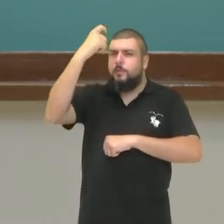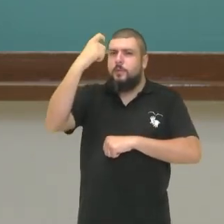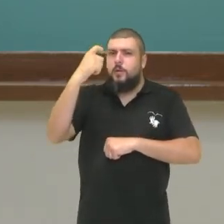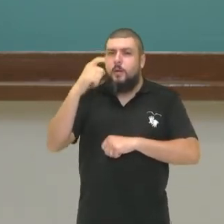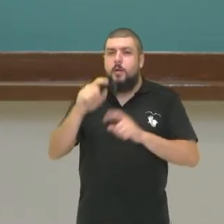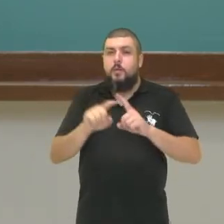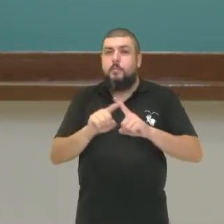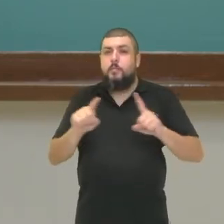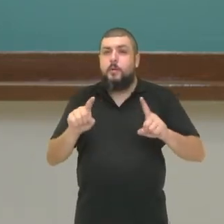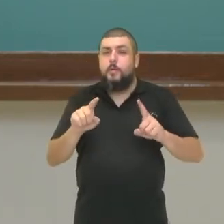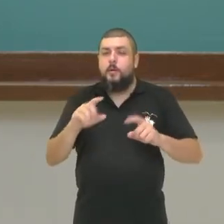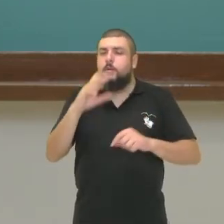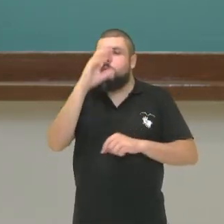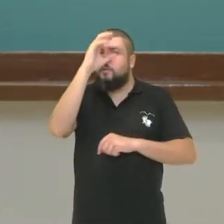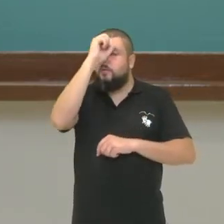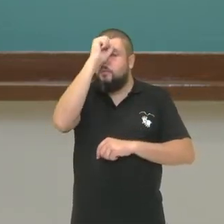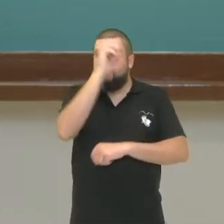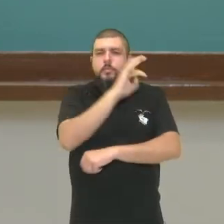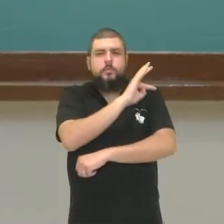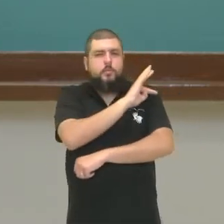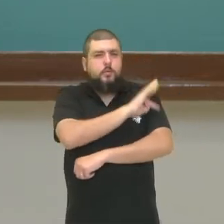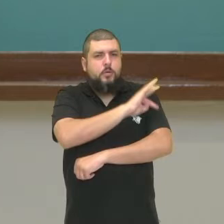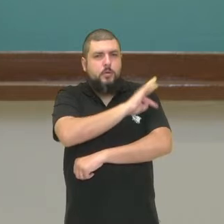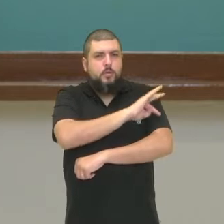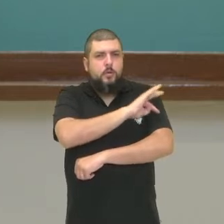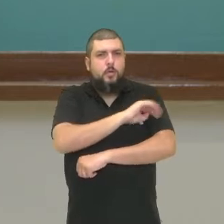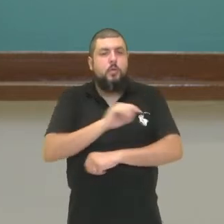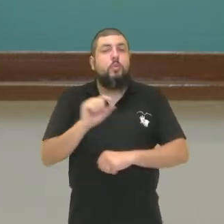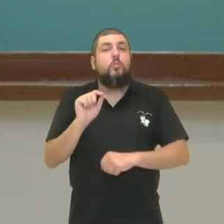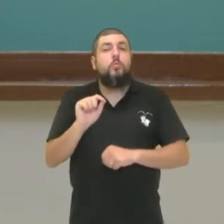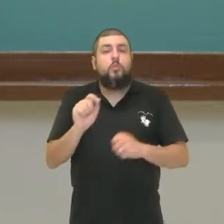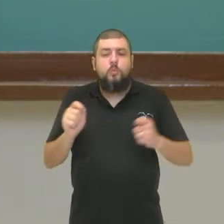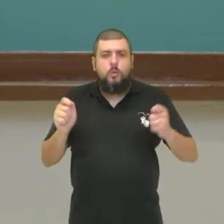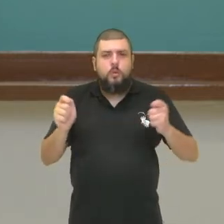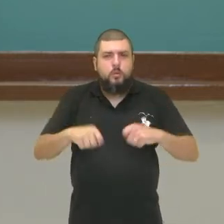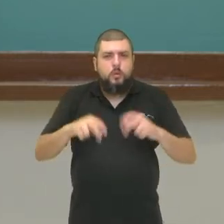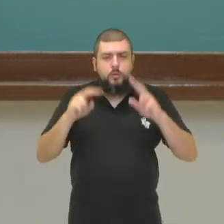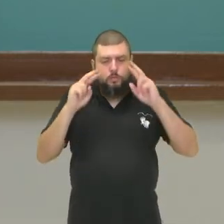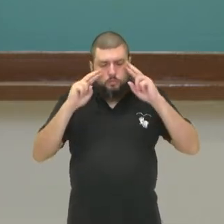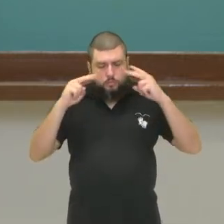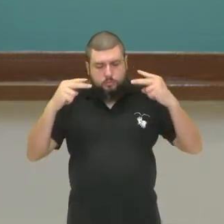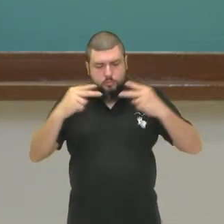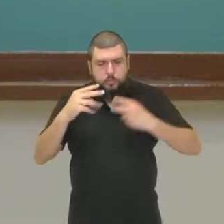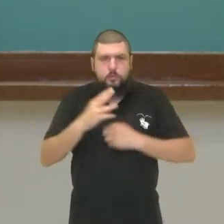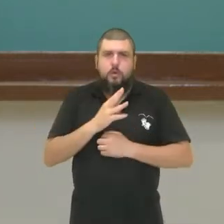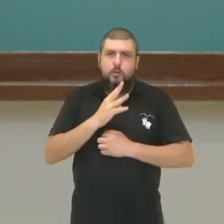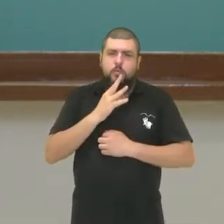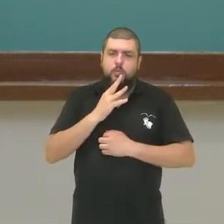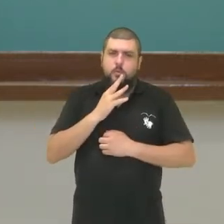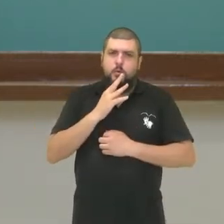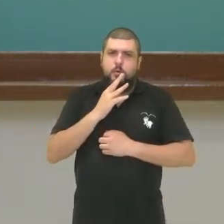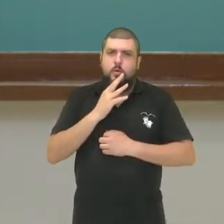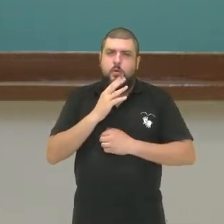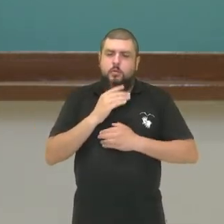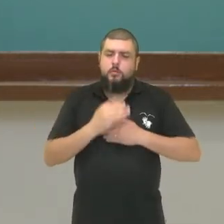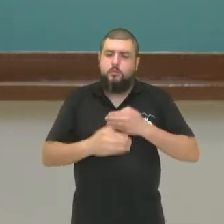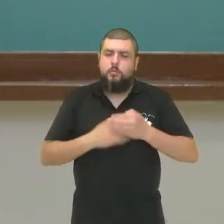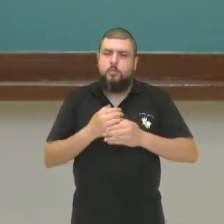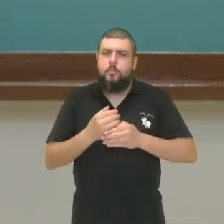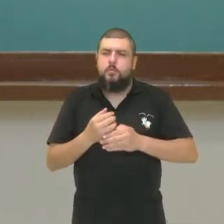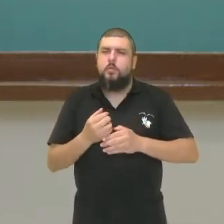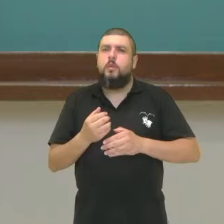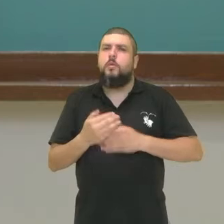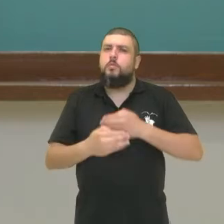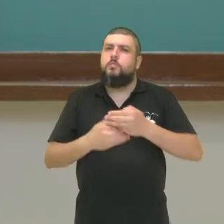técnicas, experimentação e autoconhecimento, que se desenvolve os atores. São jogos